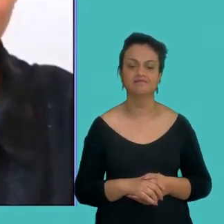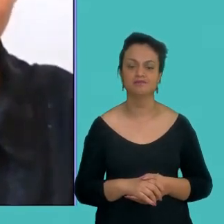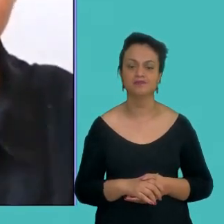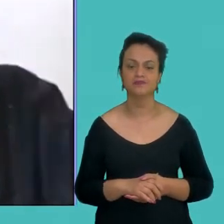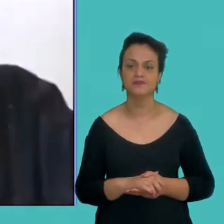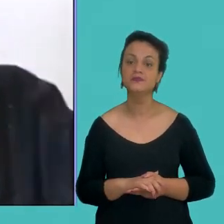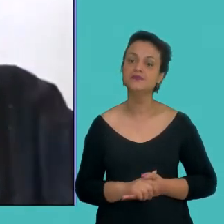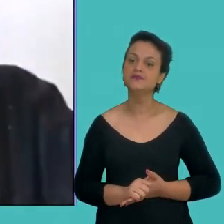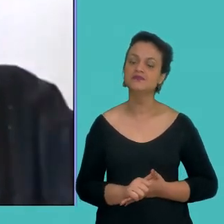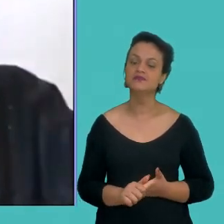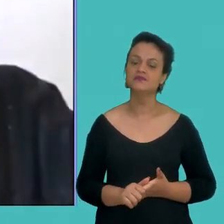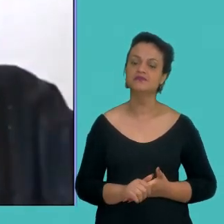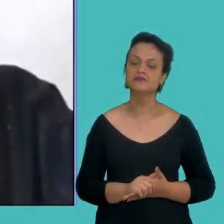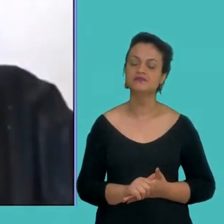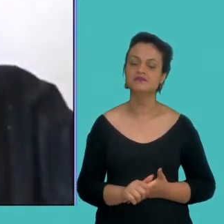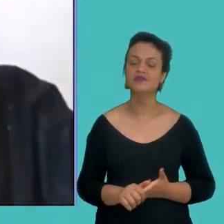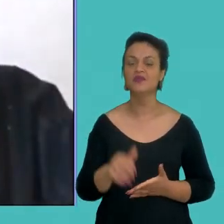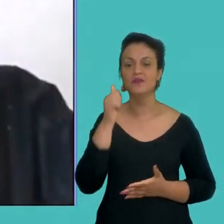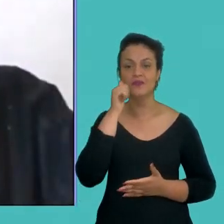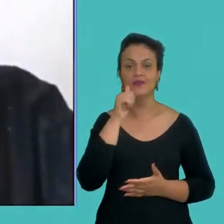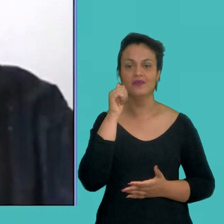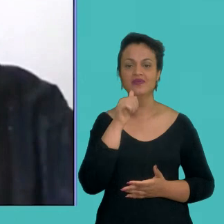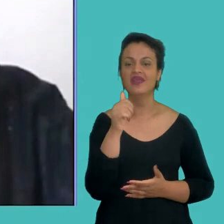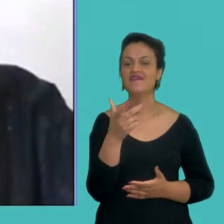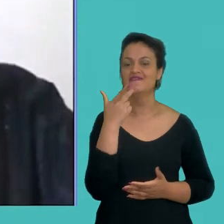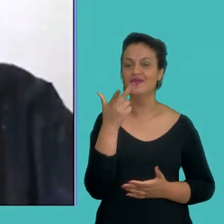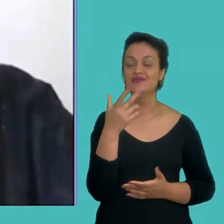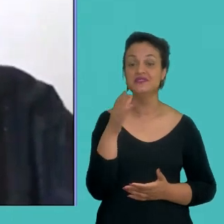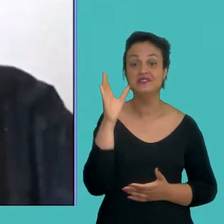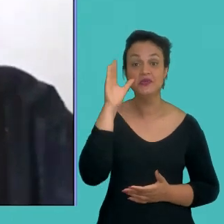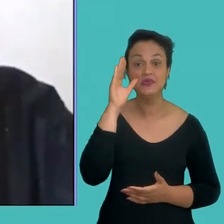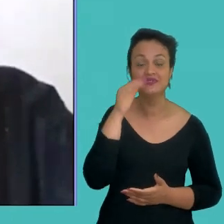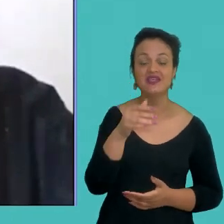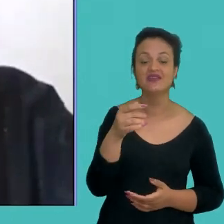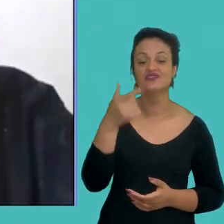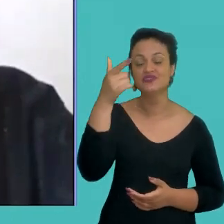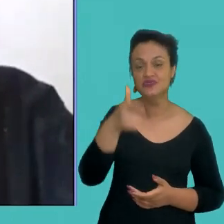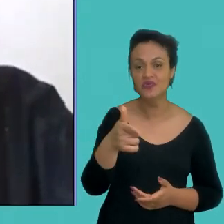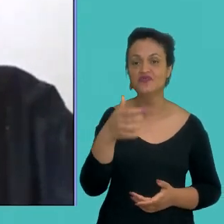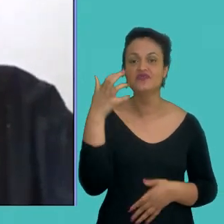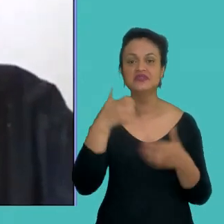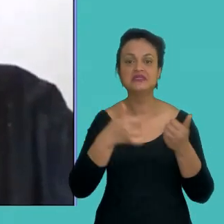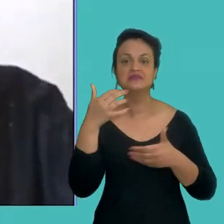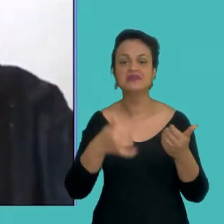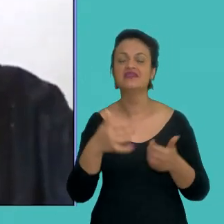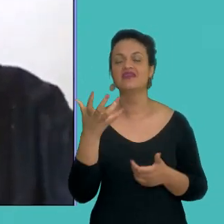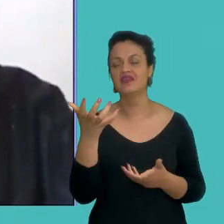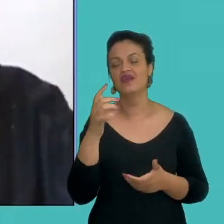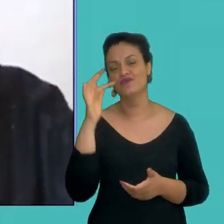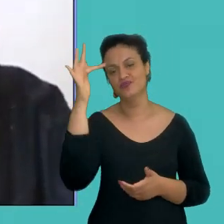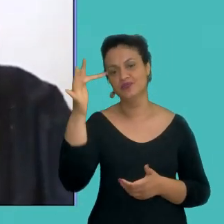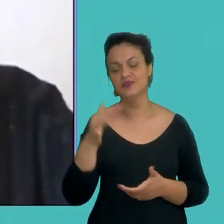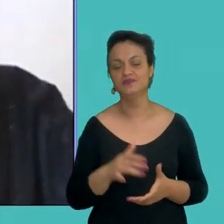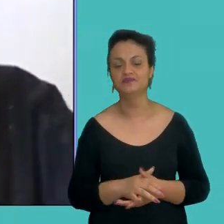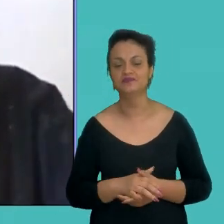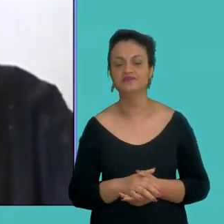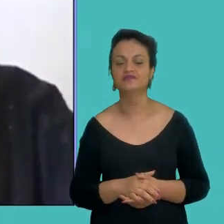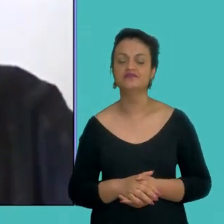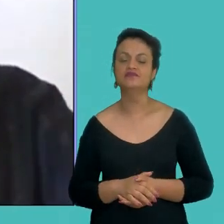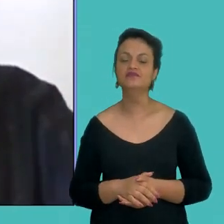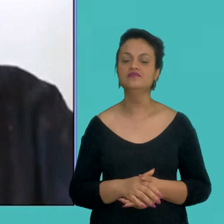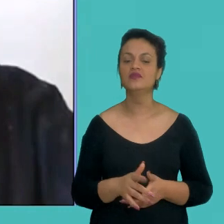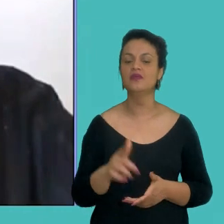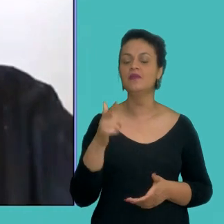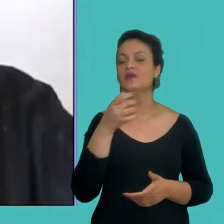Silva Queiroz, da Cleus Evangelista de Oliveira, que inclusive falou que está com gostinho de quero mais. O Klaus Robert